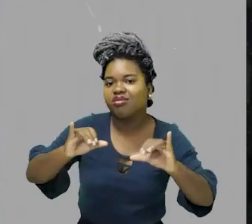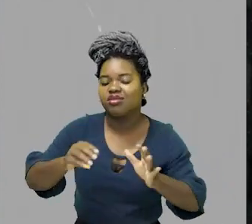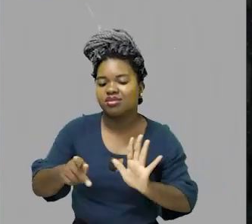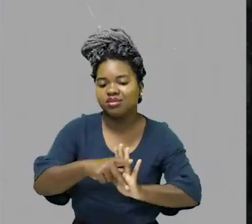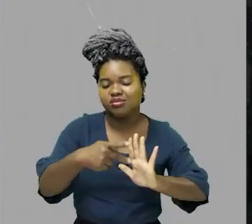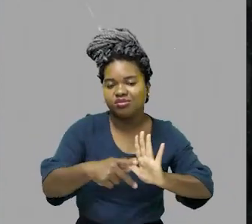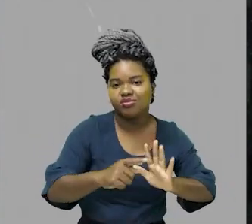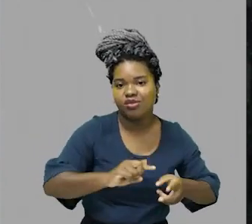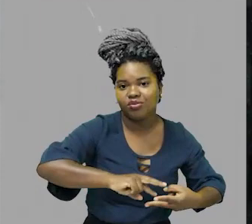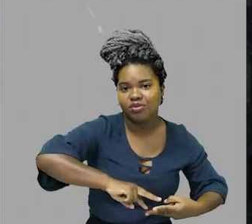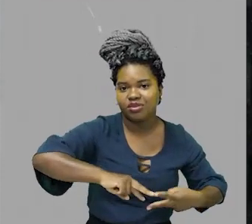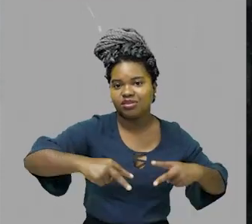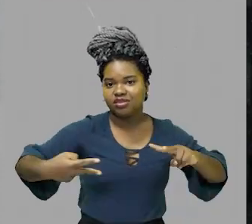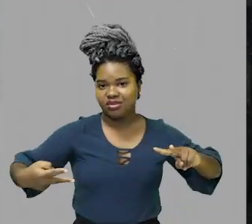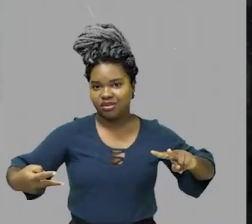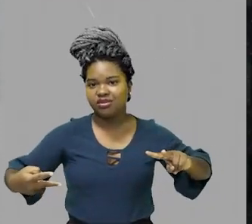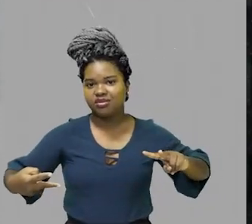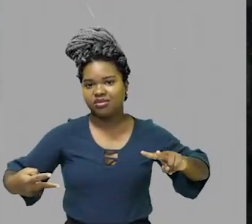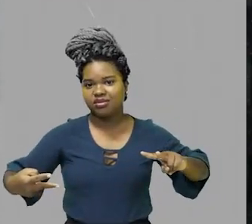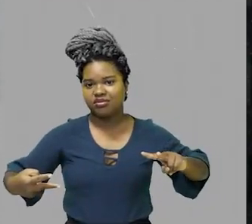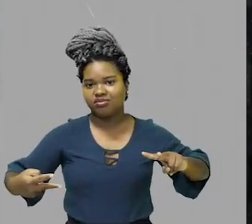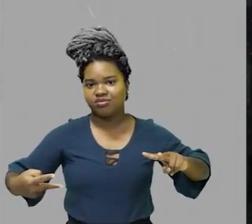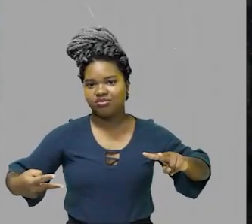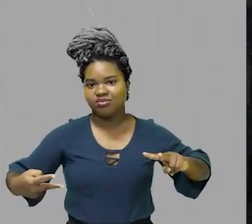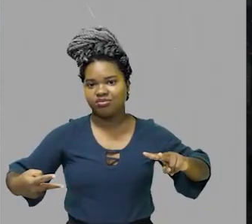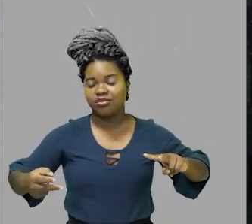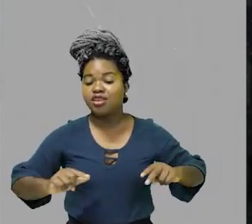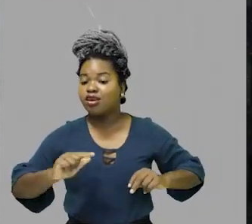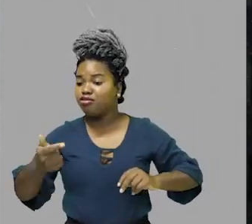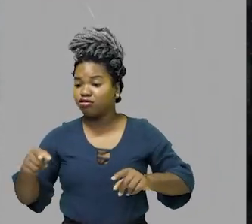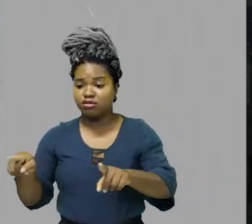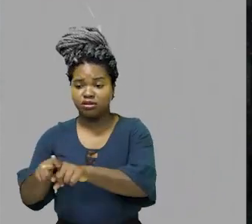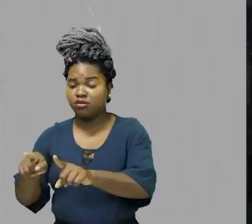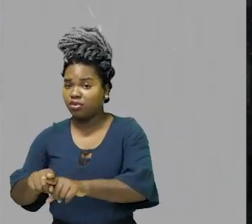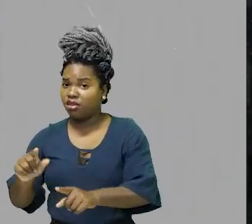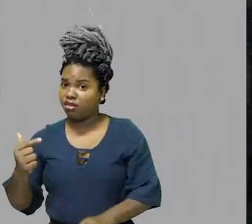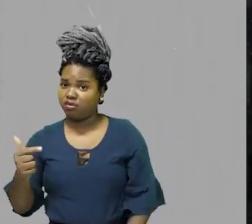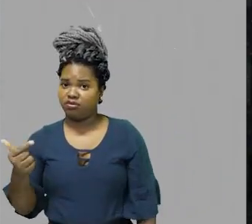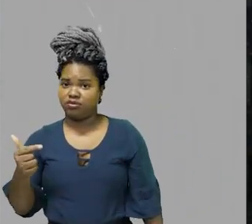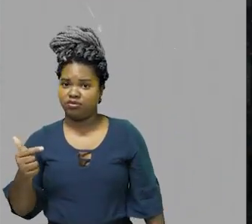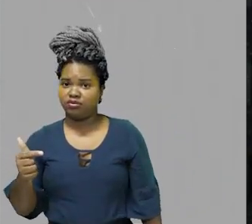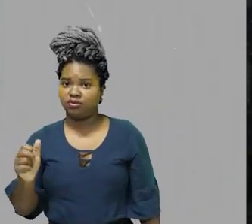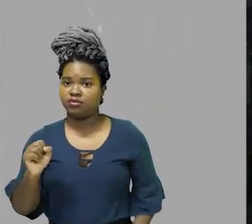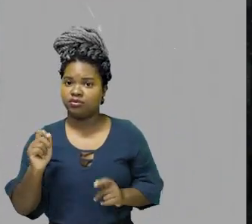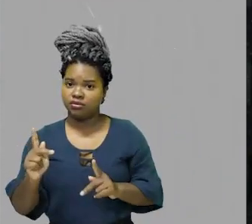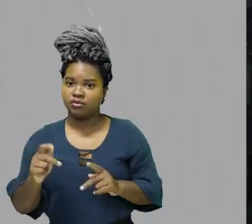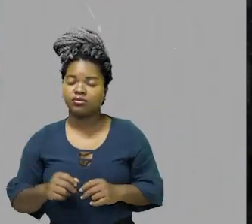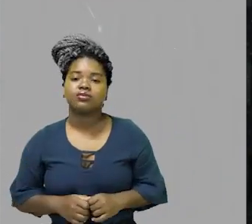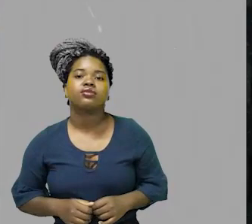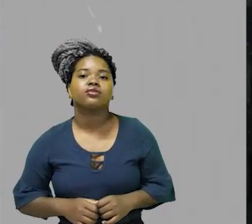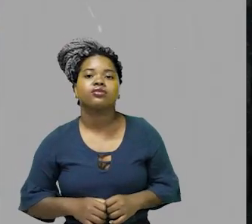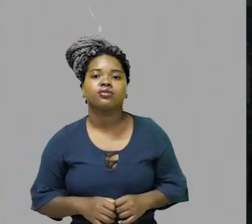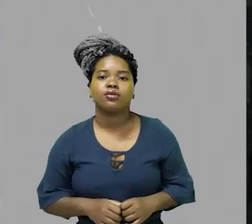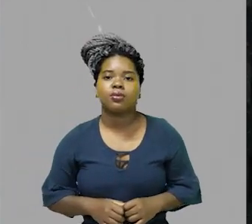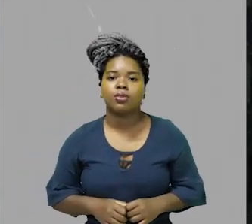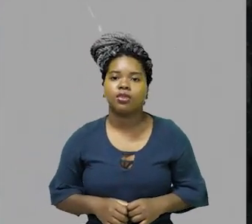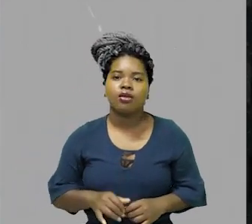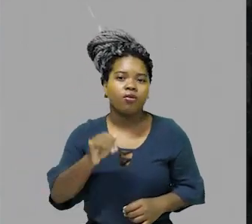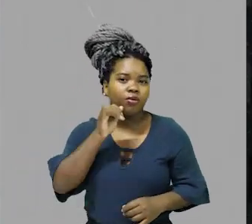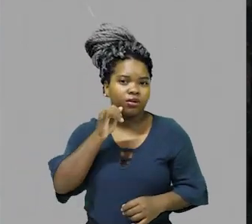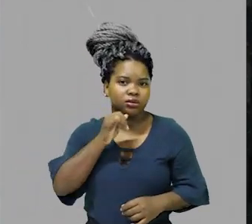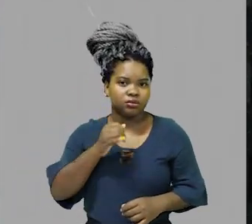têm informação genética nenhuma. Ok? É mais ou menos assim. Eu, nesse momento, estou gravando uma